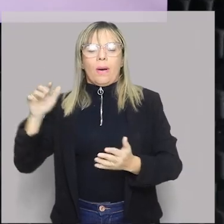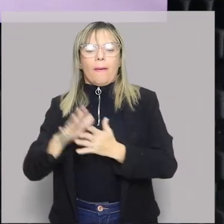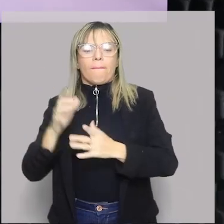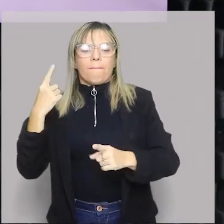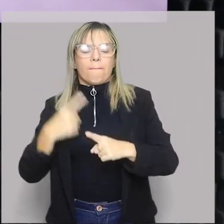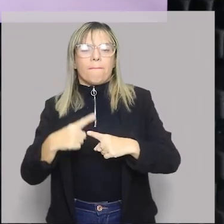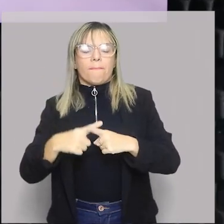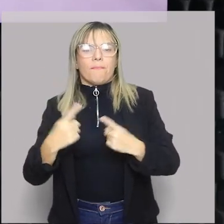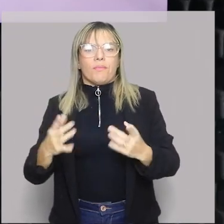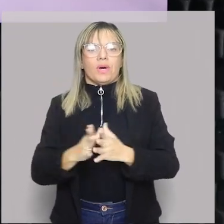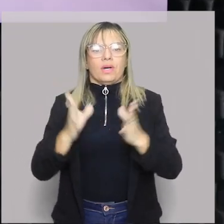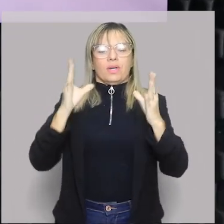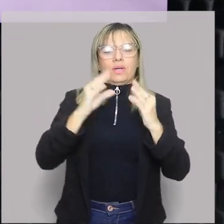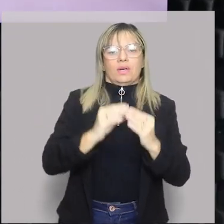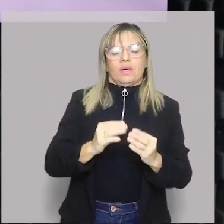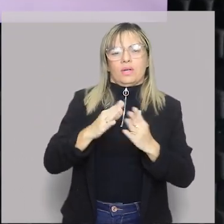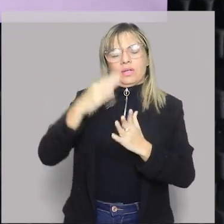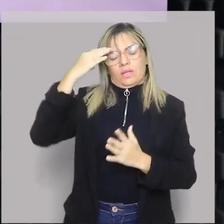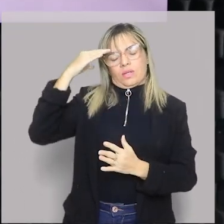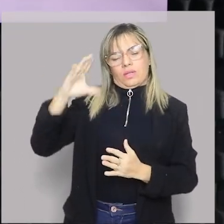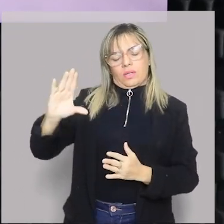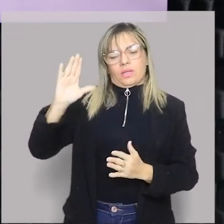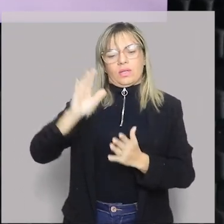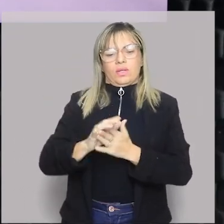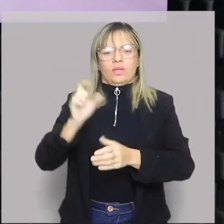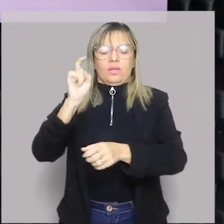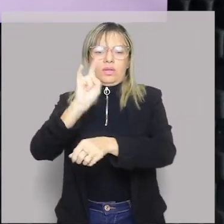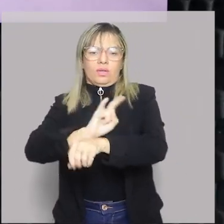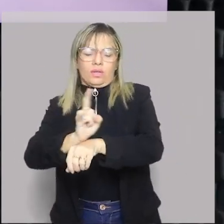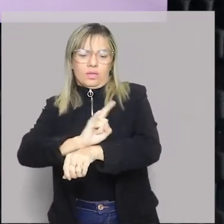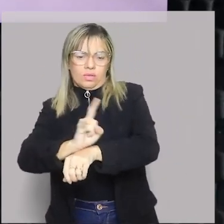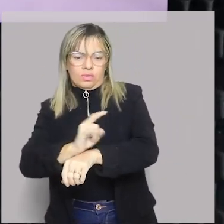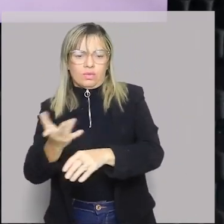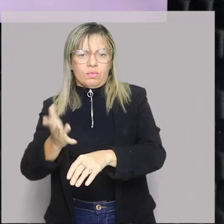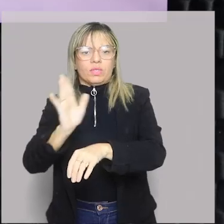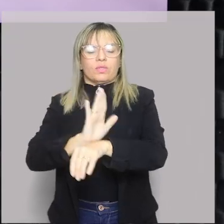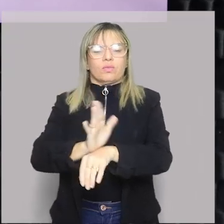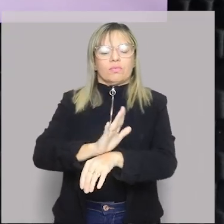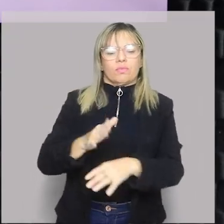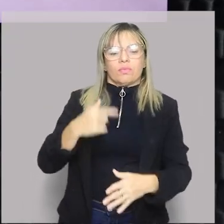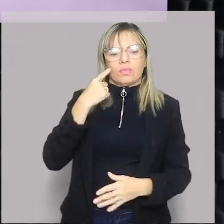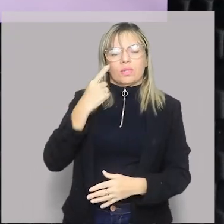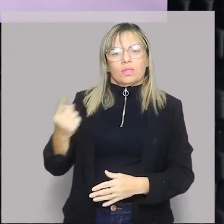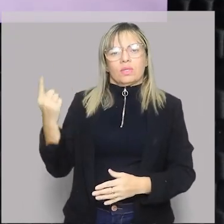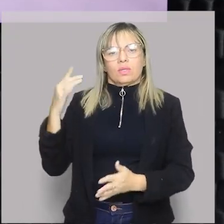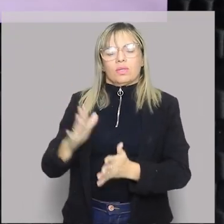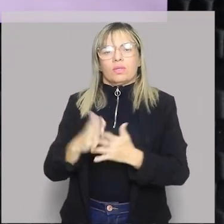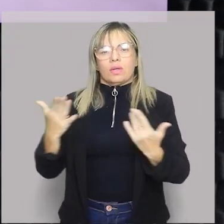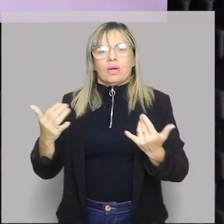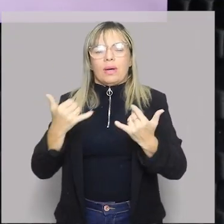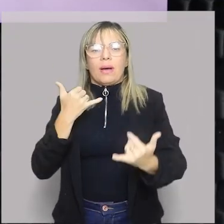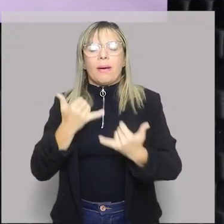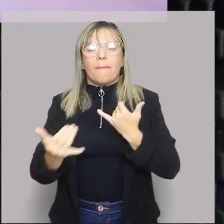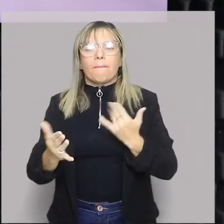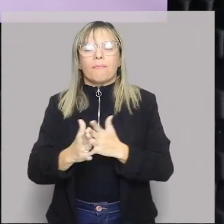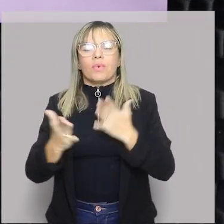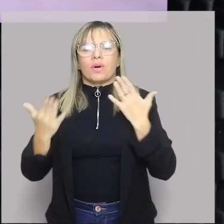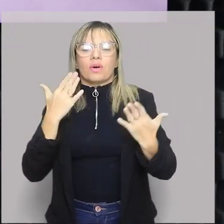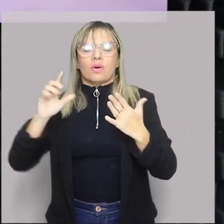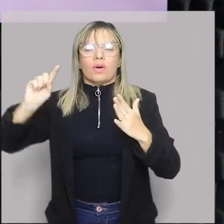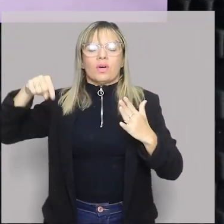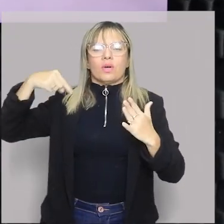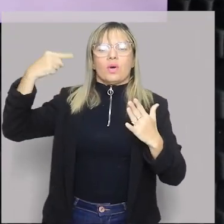um produto cultural. É uma sinopse do documentário. Essa sinopse, ela se assemelha muito a qual